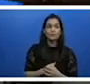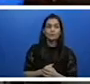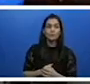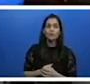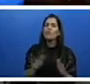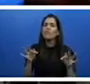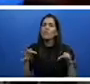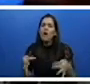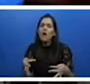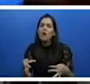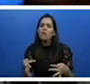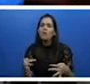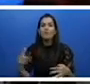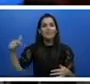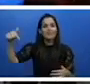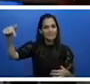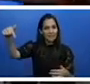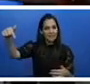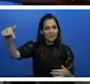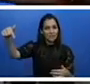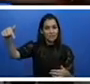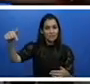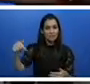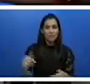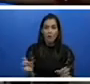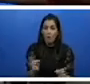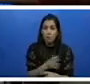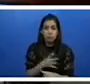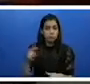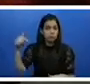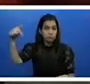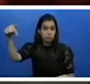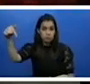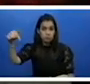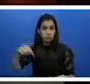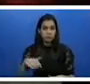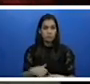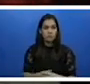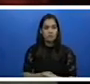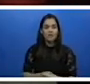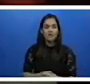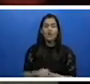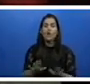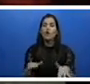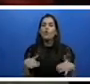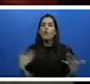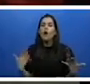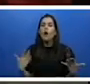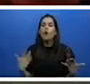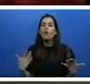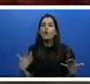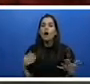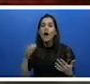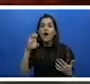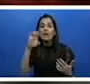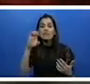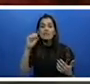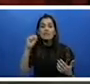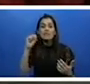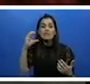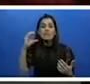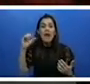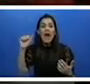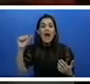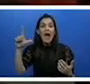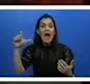o final? 7. Acabou em 7. Qual é a escala usada? De